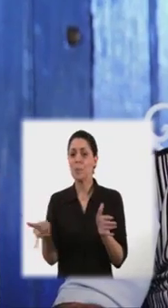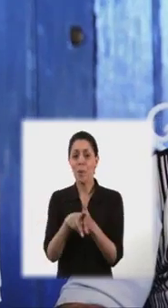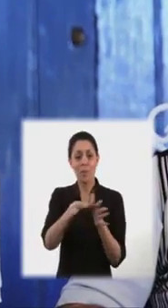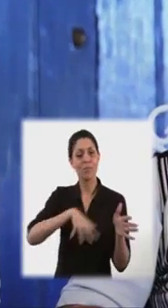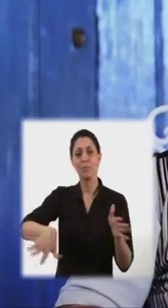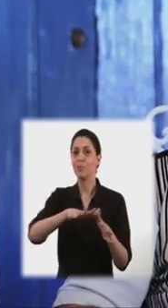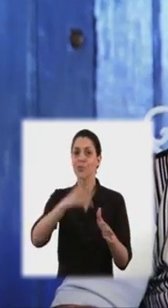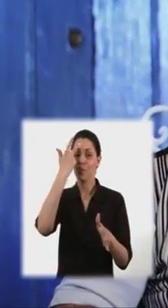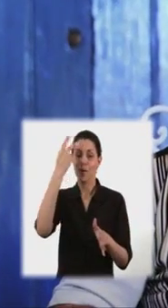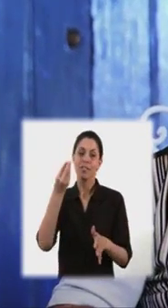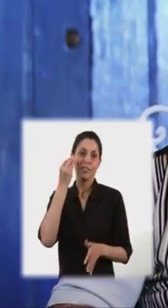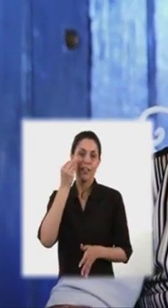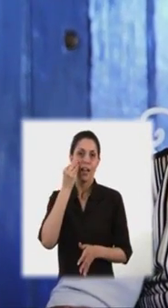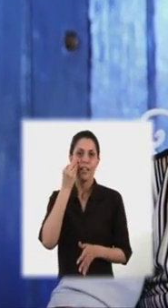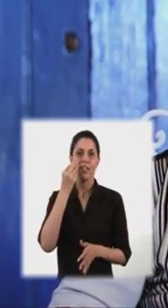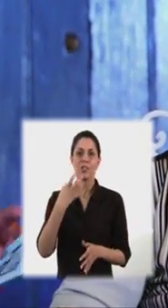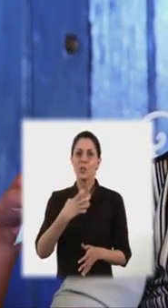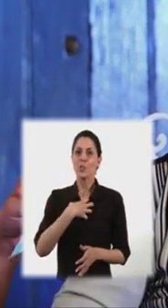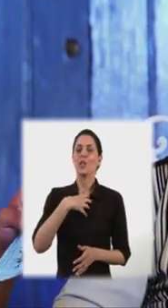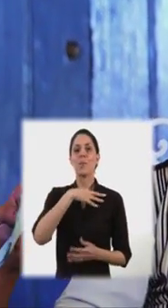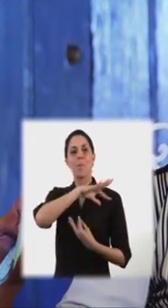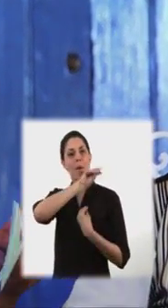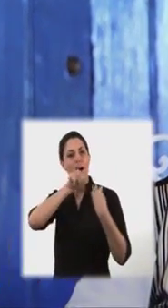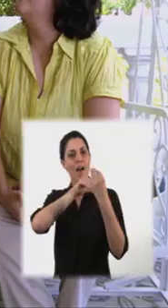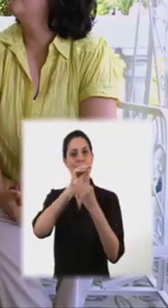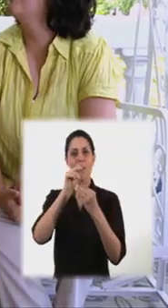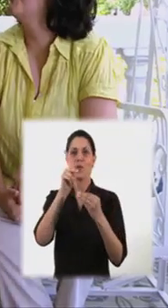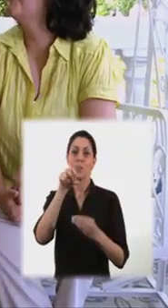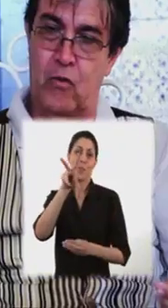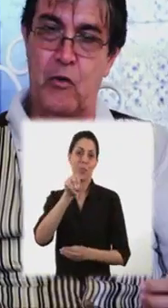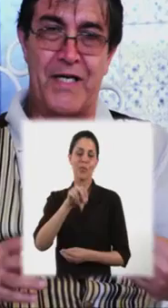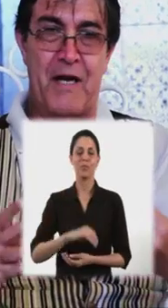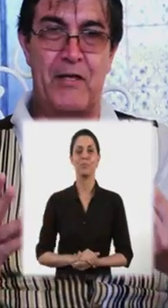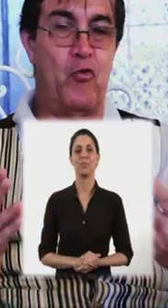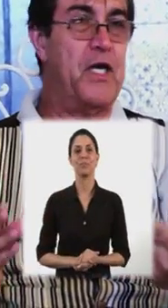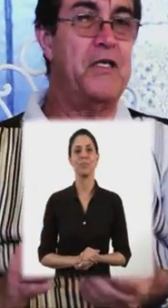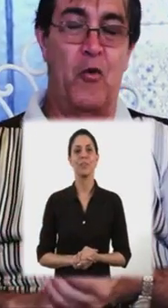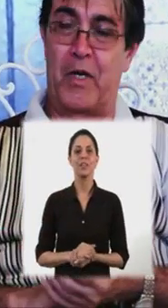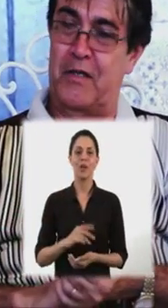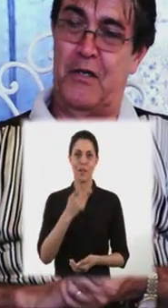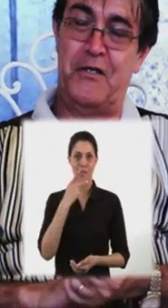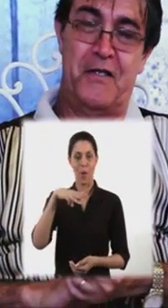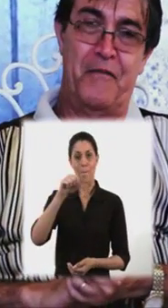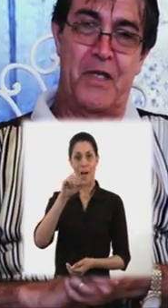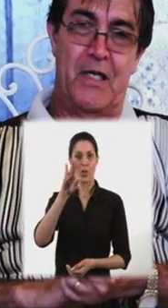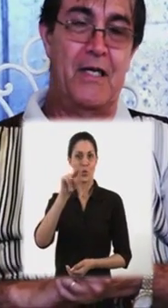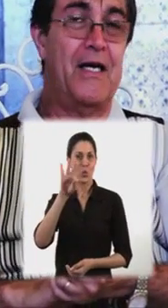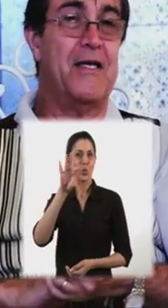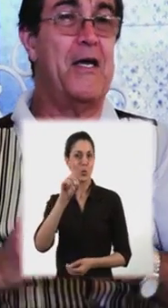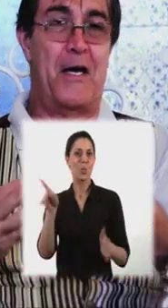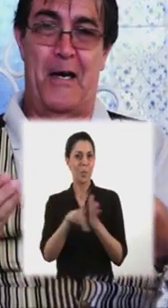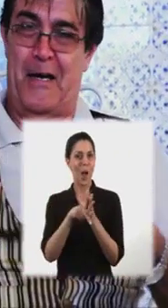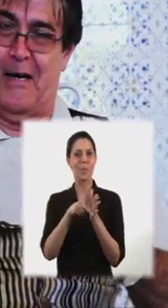né, o modo de falar, digamos, do povo, né? O linguajar matutês, como a gente diz,